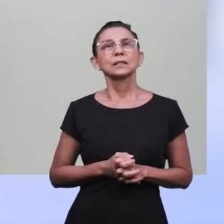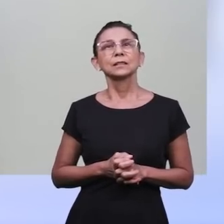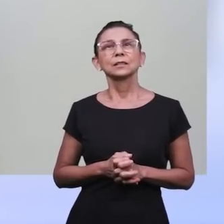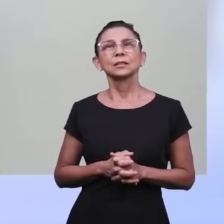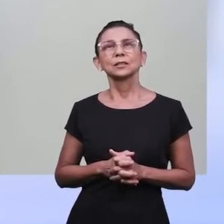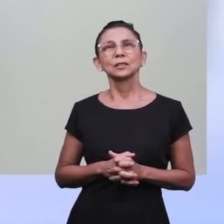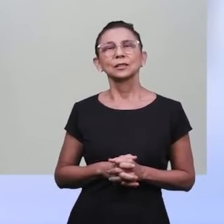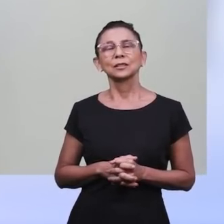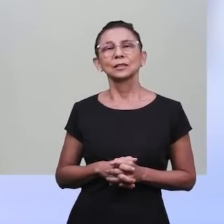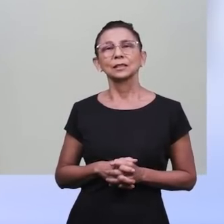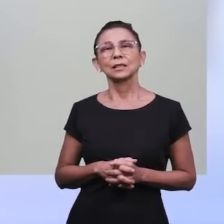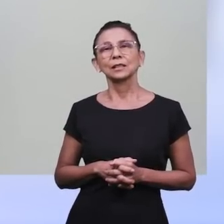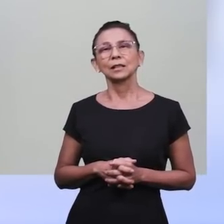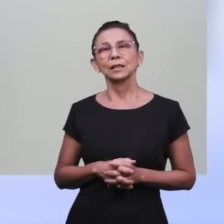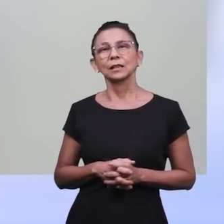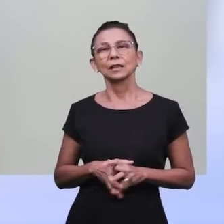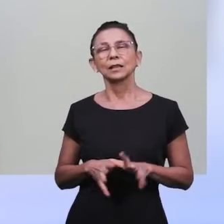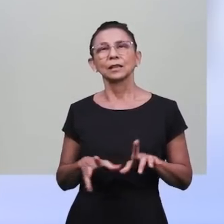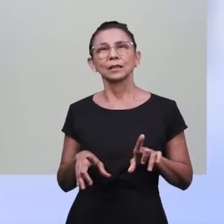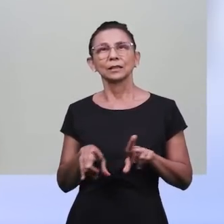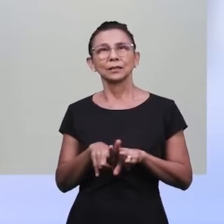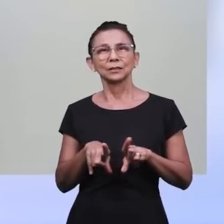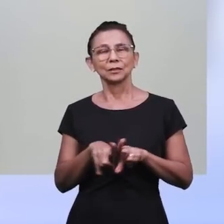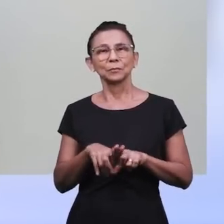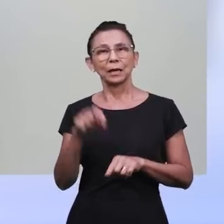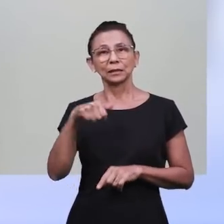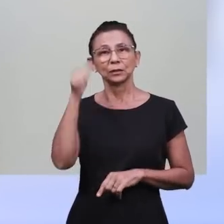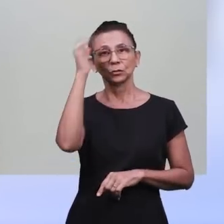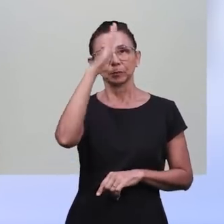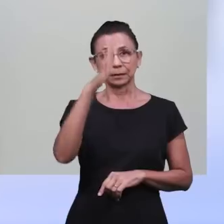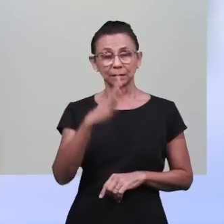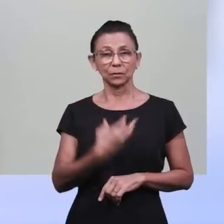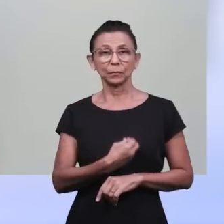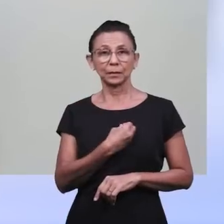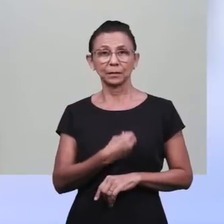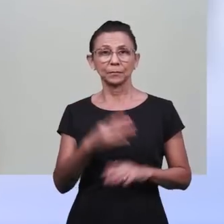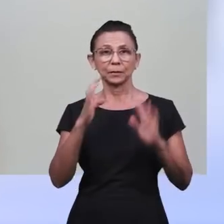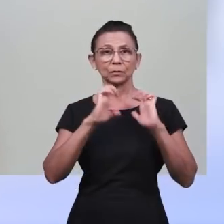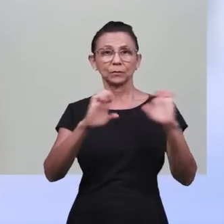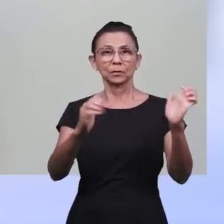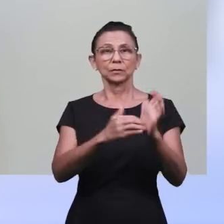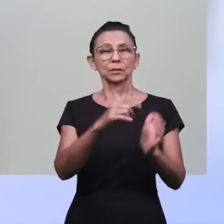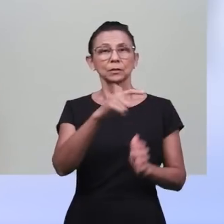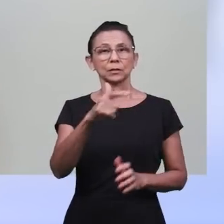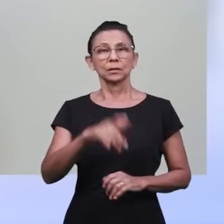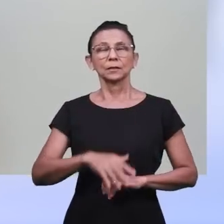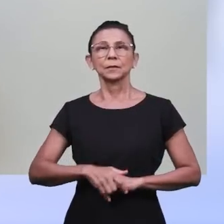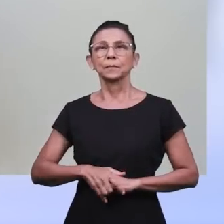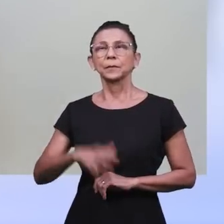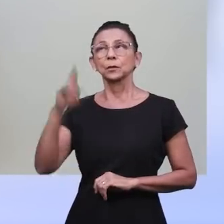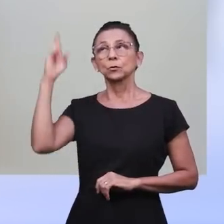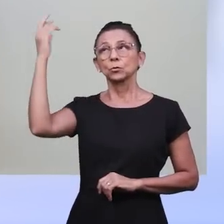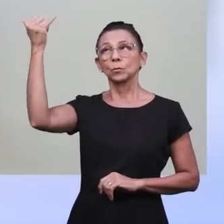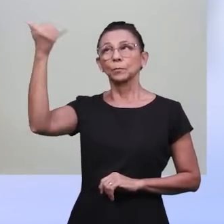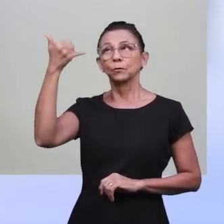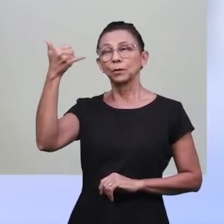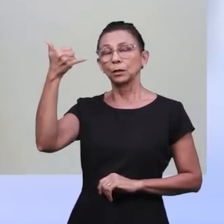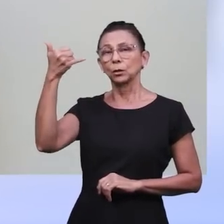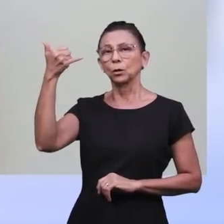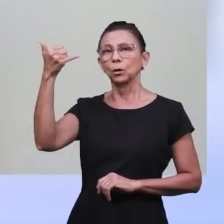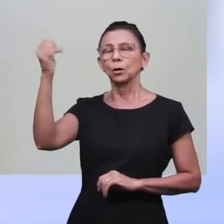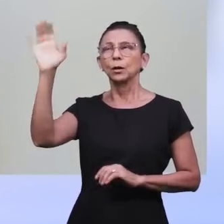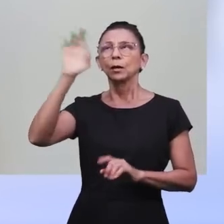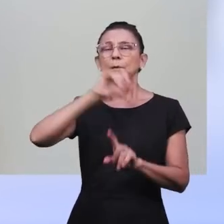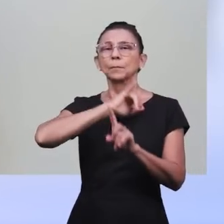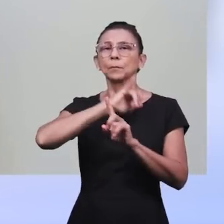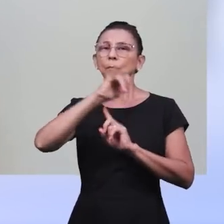E o Senhor prometeu, o Senhor falou comigo em profecias, que estaria me usando fora por outras fronteiras, como o nome